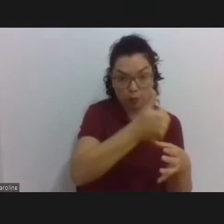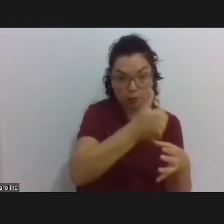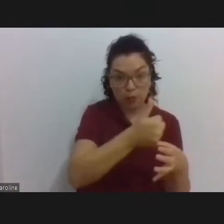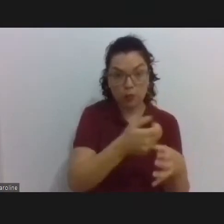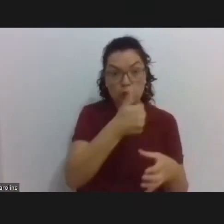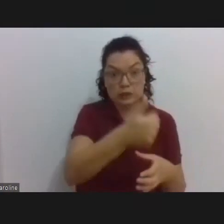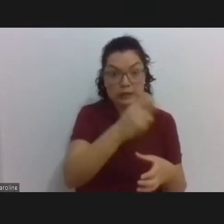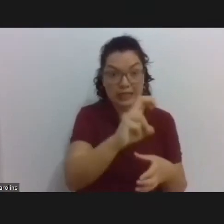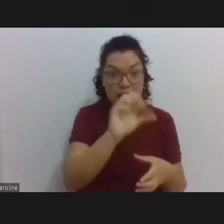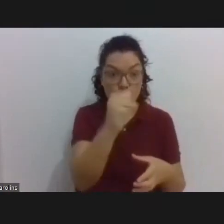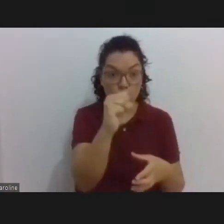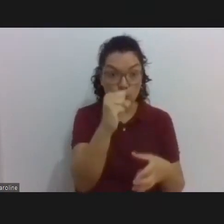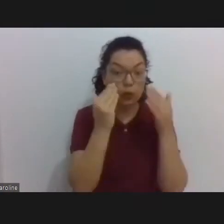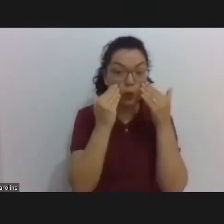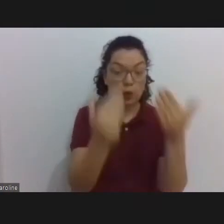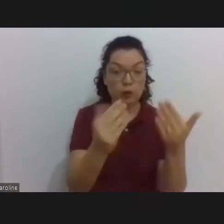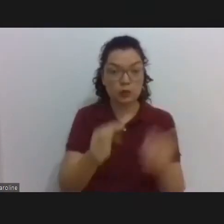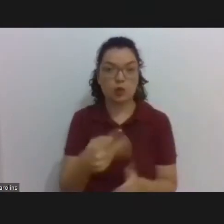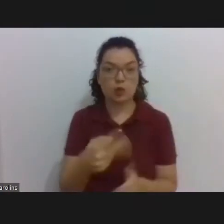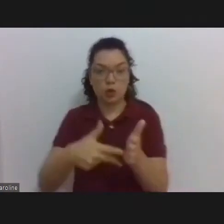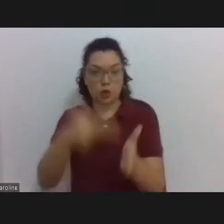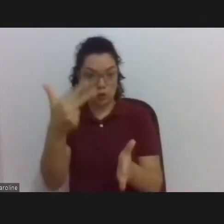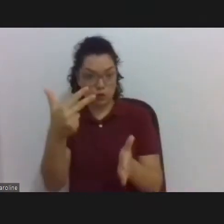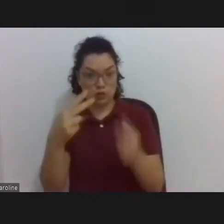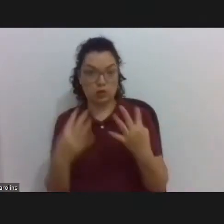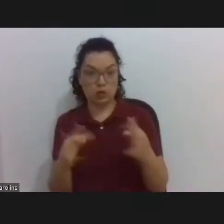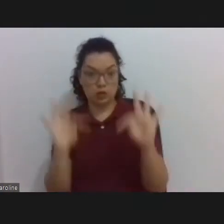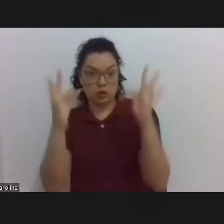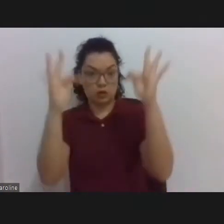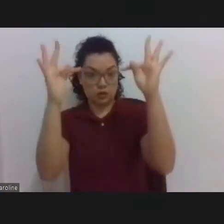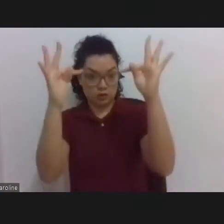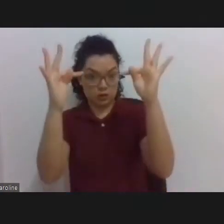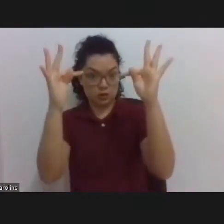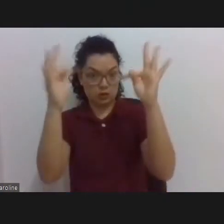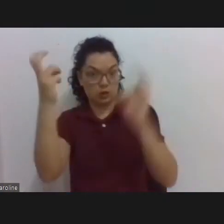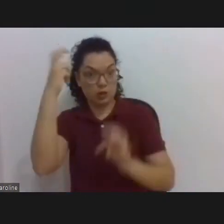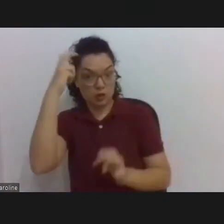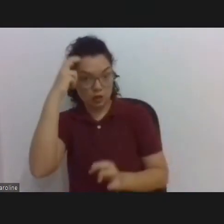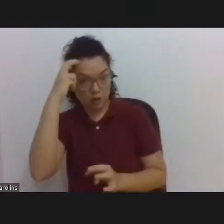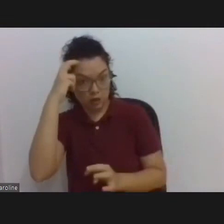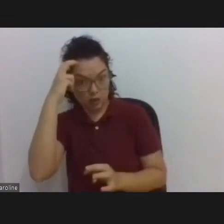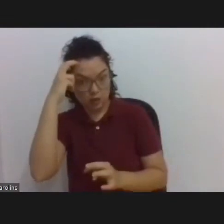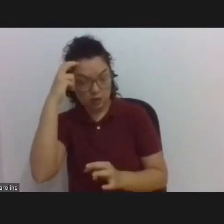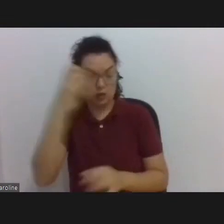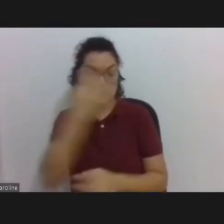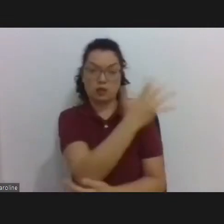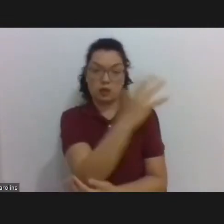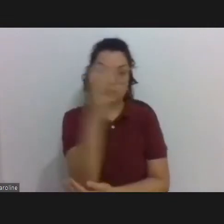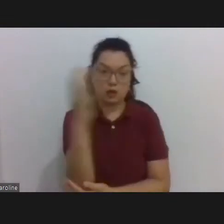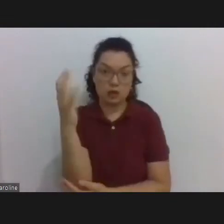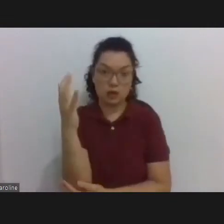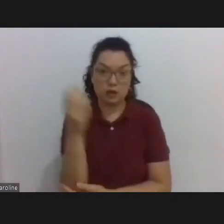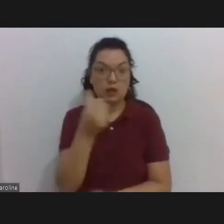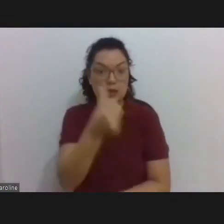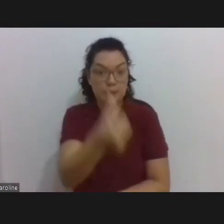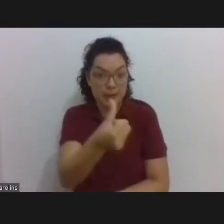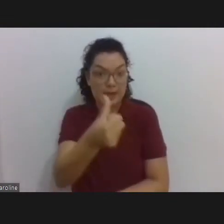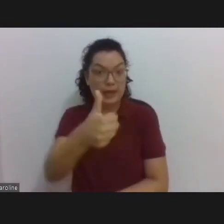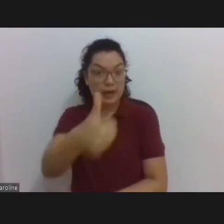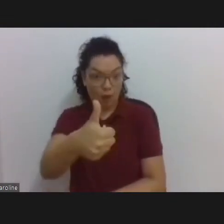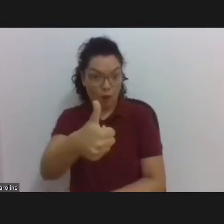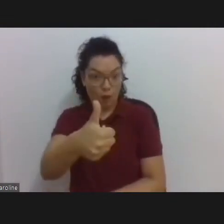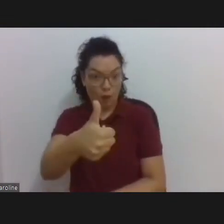O segundo, Projeto, Tecnologia, Infraestrutura e Questões Socioambientais, com 71 trabalhos.